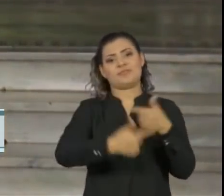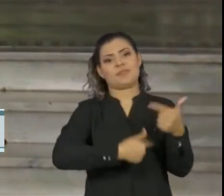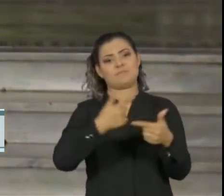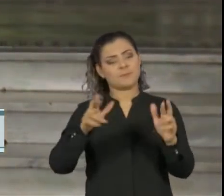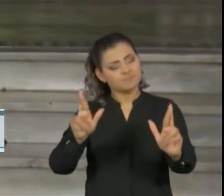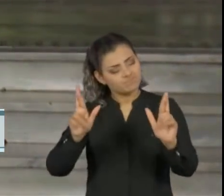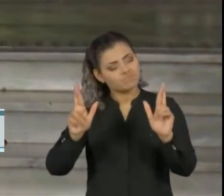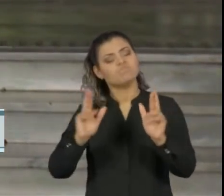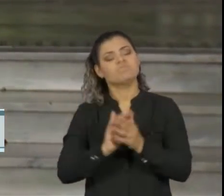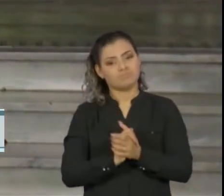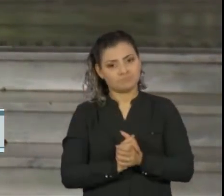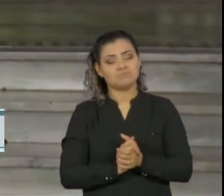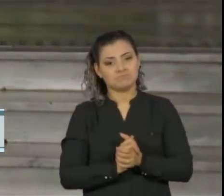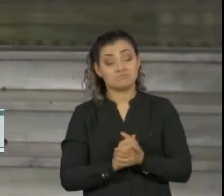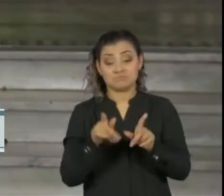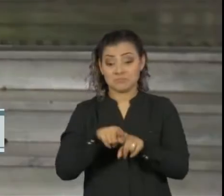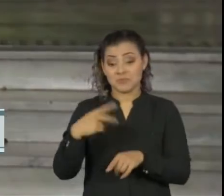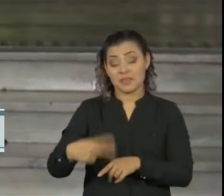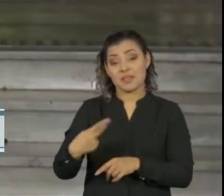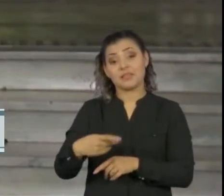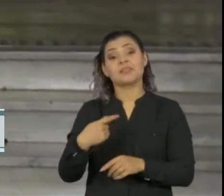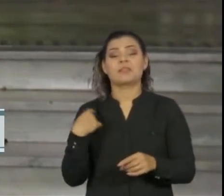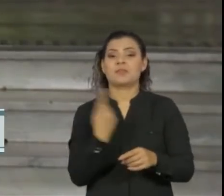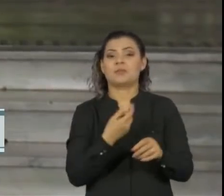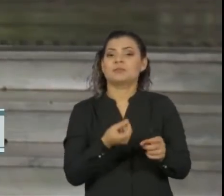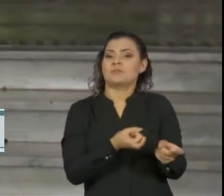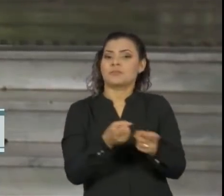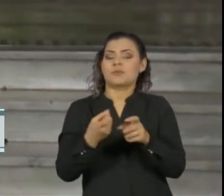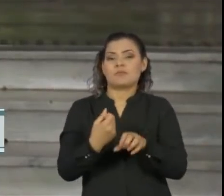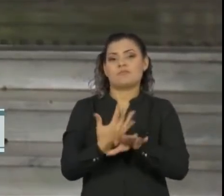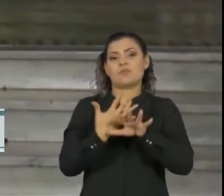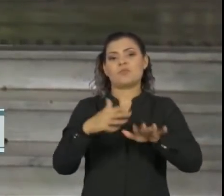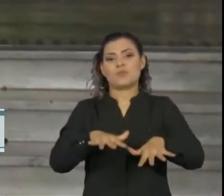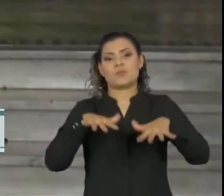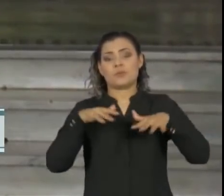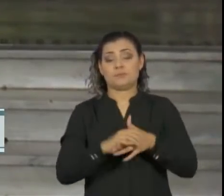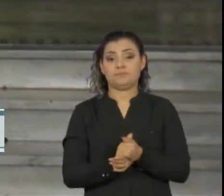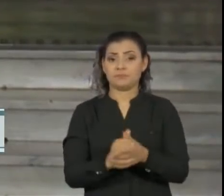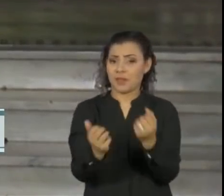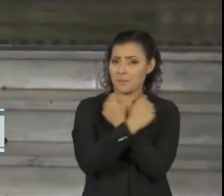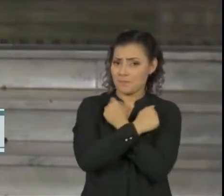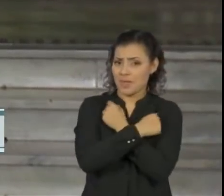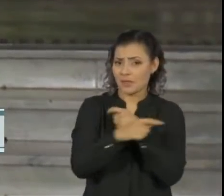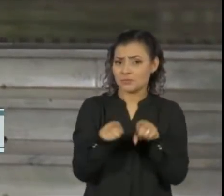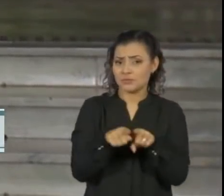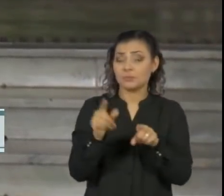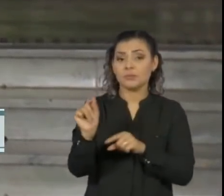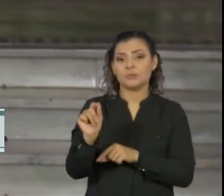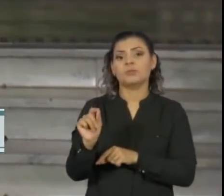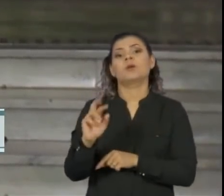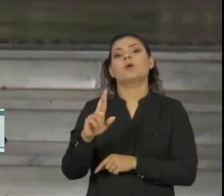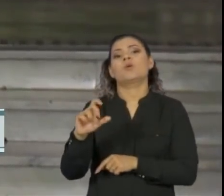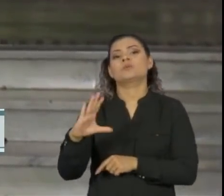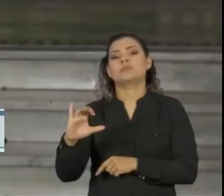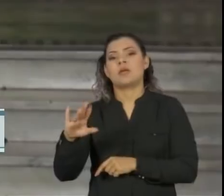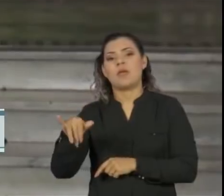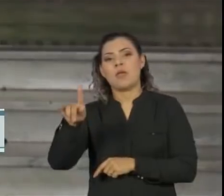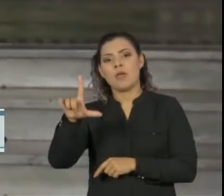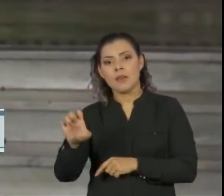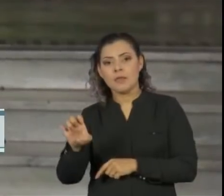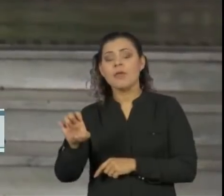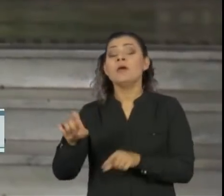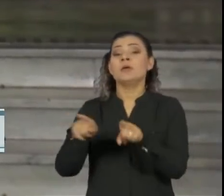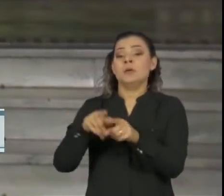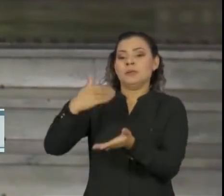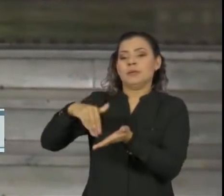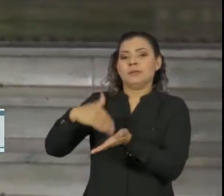à Prefeitura e aqui às nossas coletivas de imprensa. Nosso abraço também ao Rocieli Soares, secretário de Educação